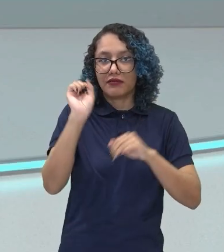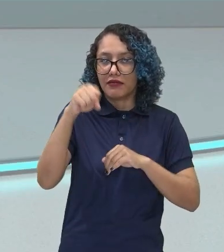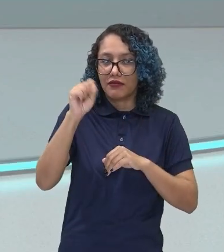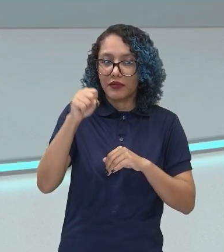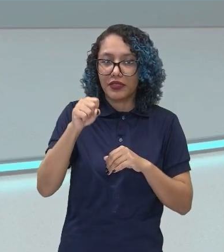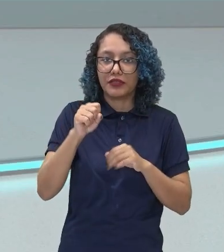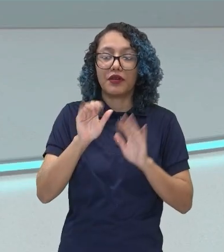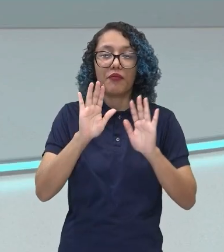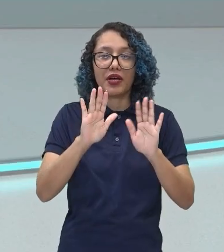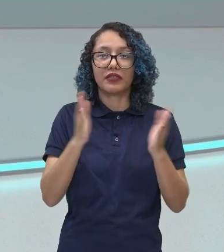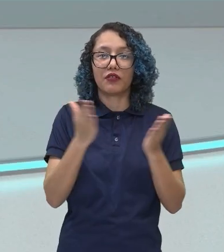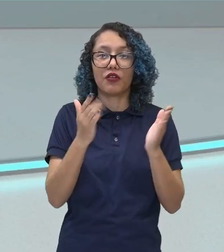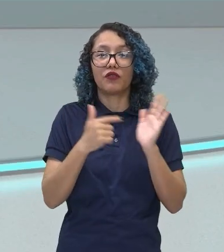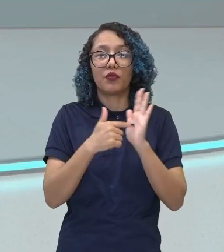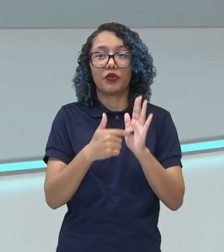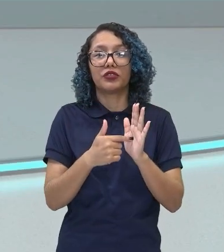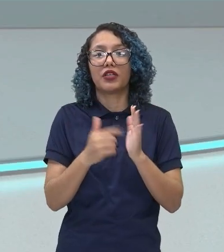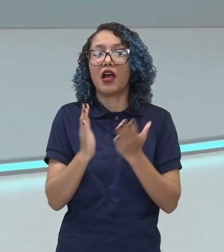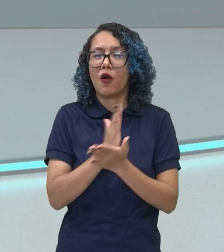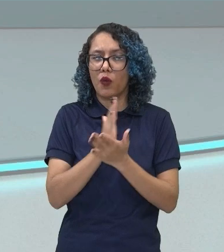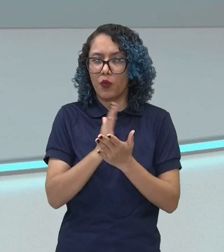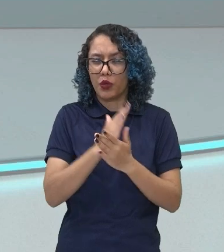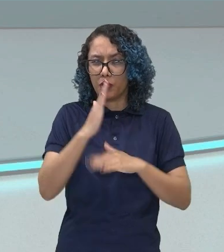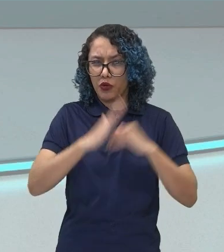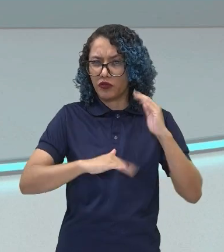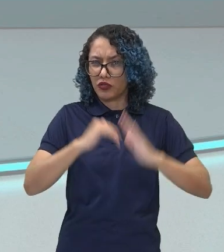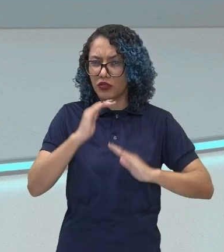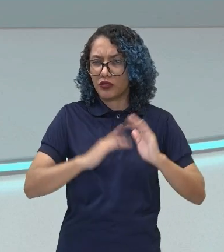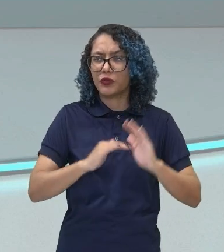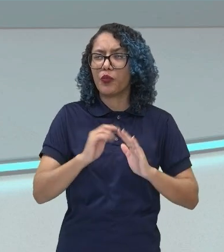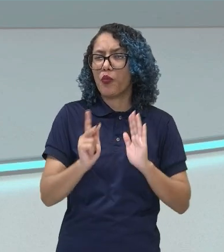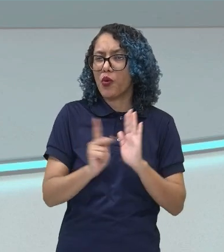algumas profissões que nós vimos aí já do futuro, né?